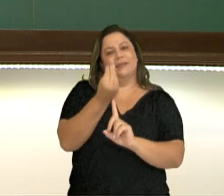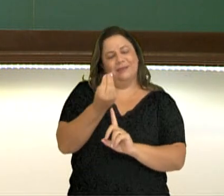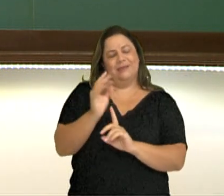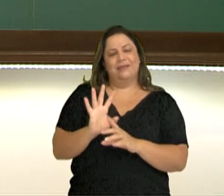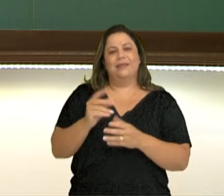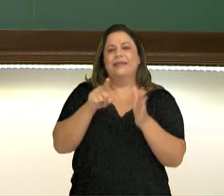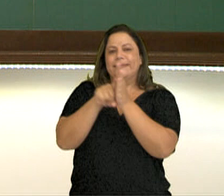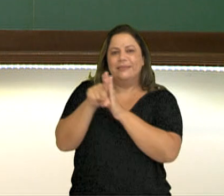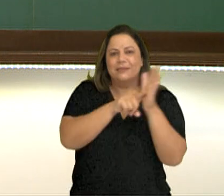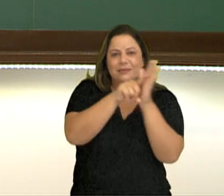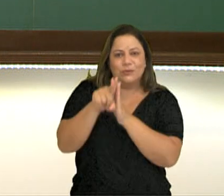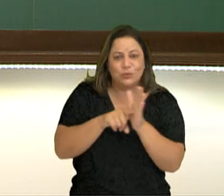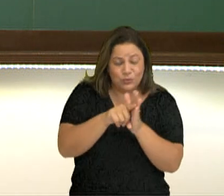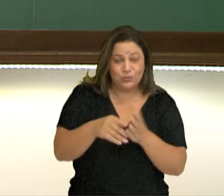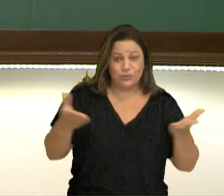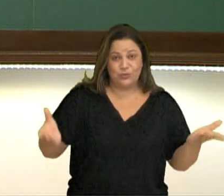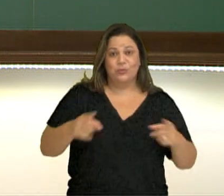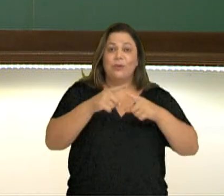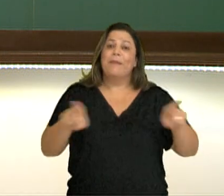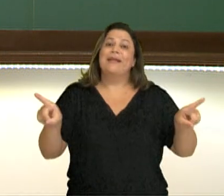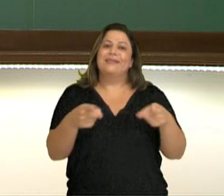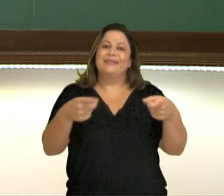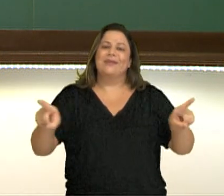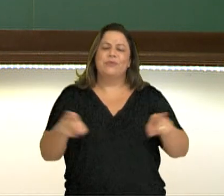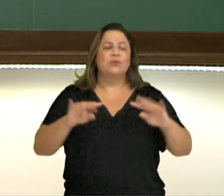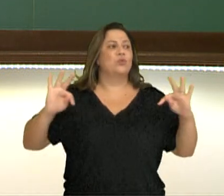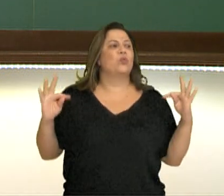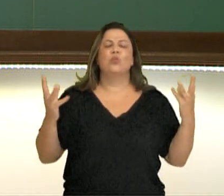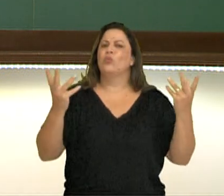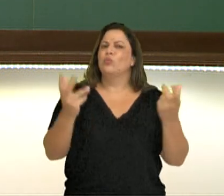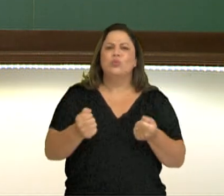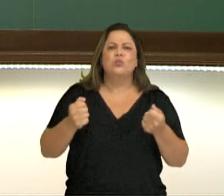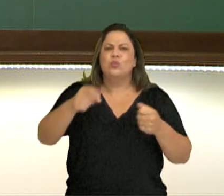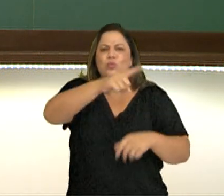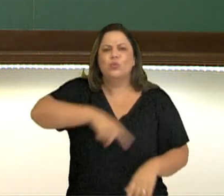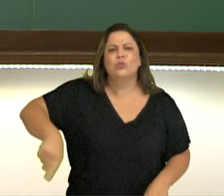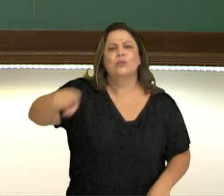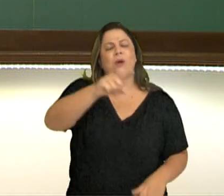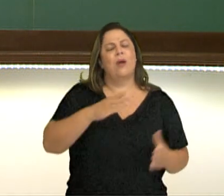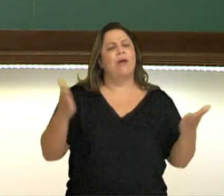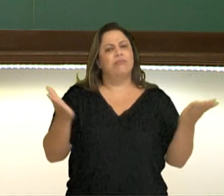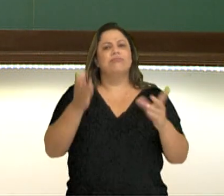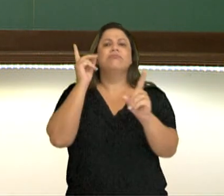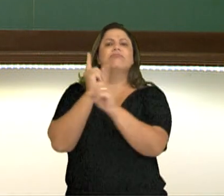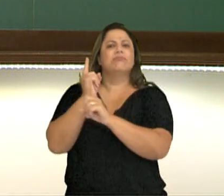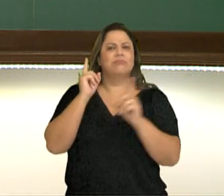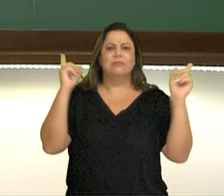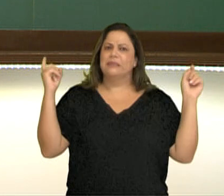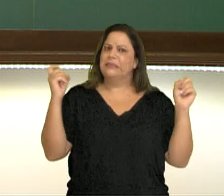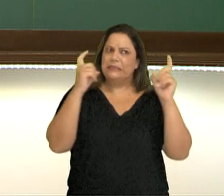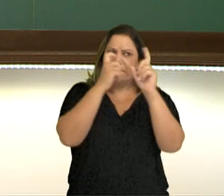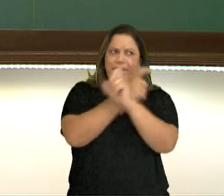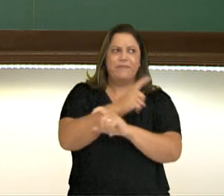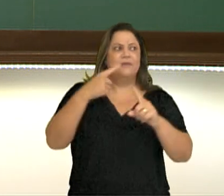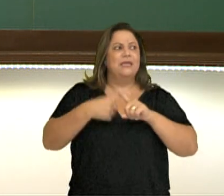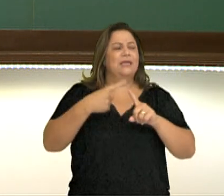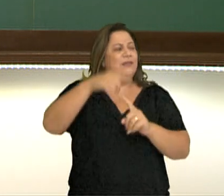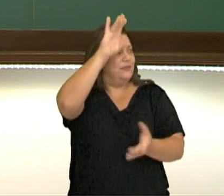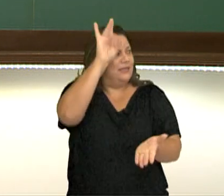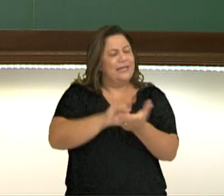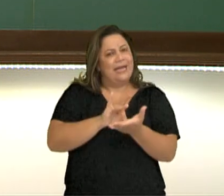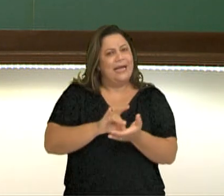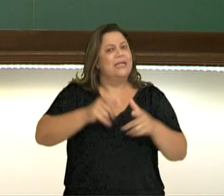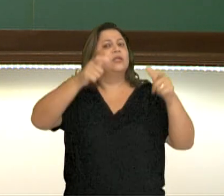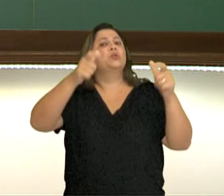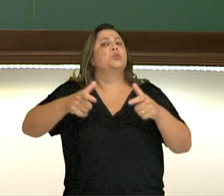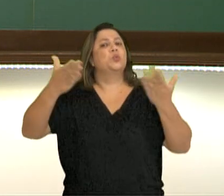das artes, mas a música, como todo campo artístico, sempre encontrou dificuldade em garantir o seu espaço